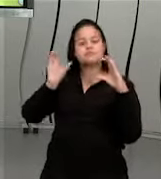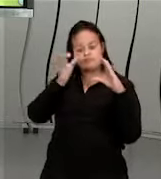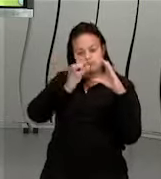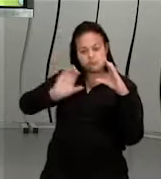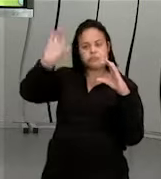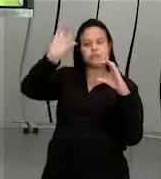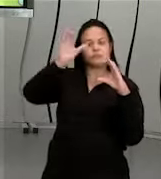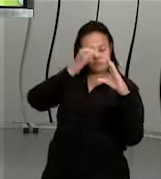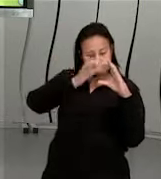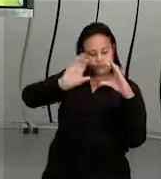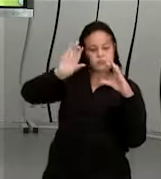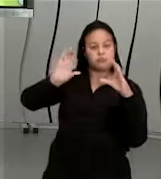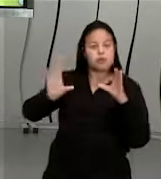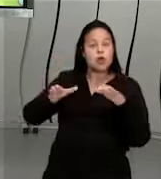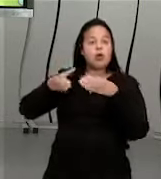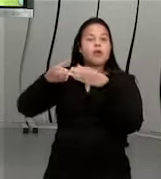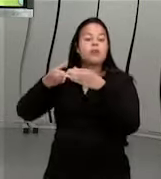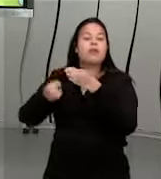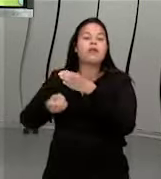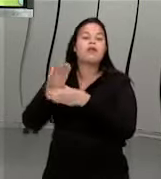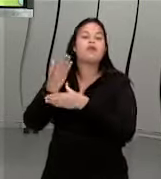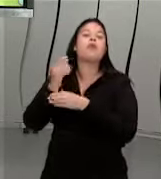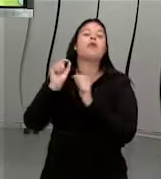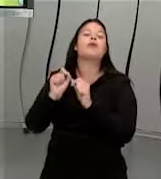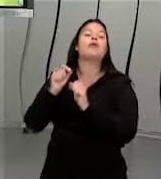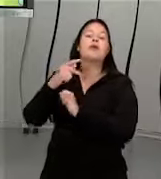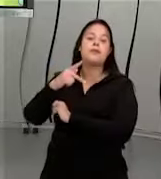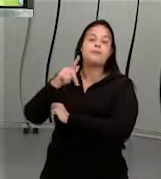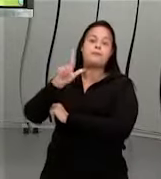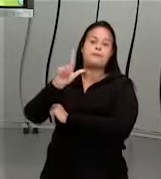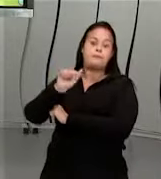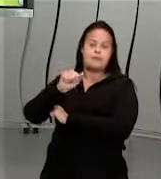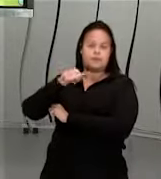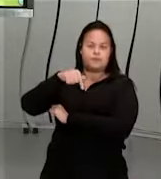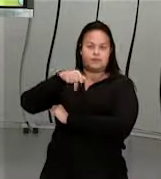e formou as plaquetas. Então, as plaquetas, elas são